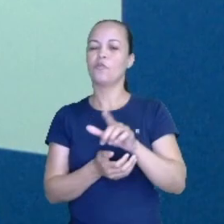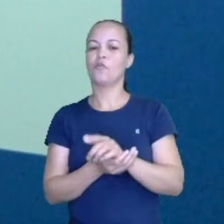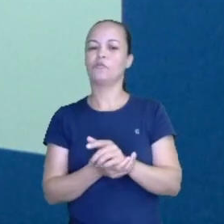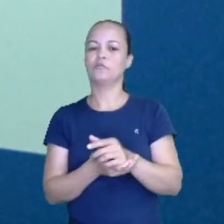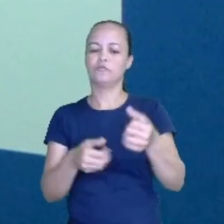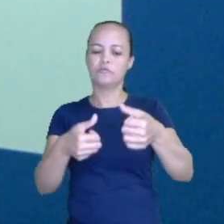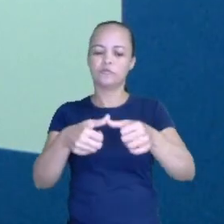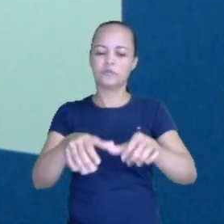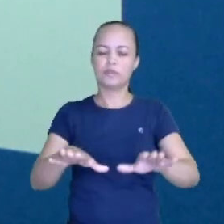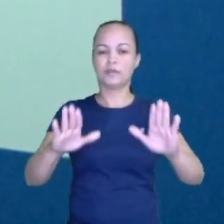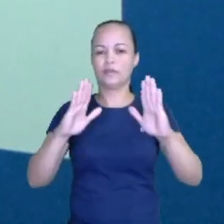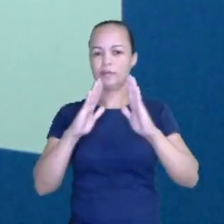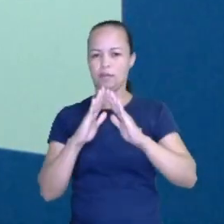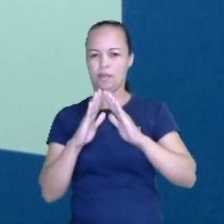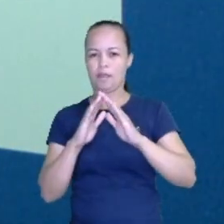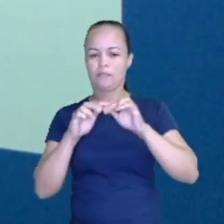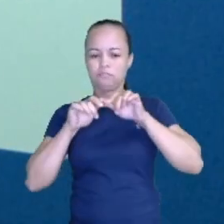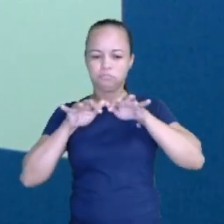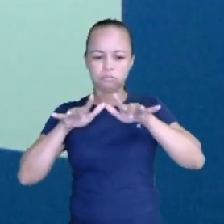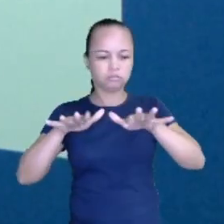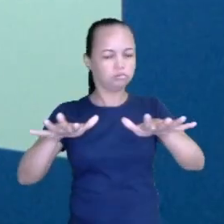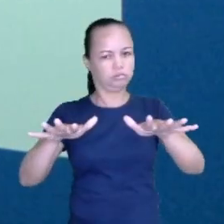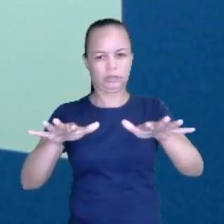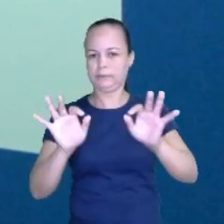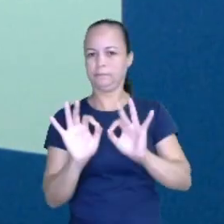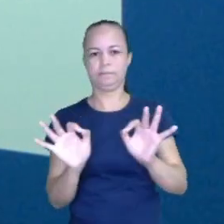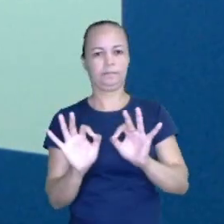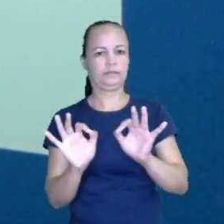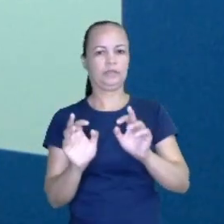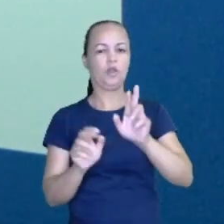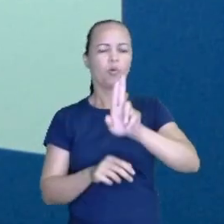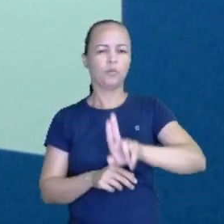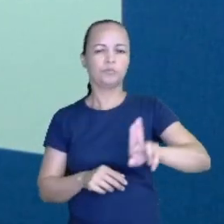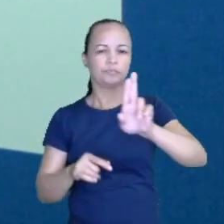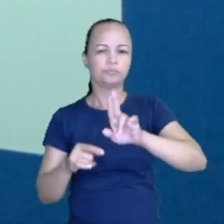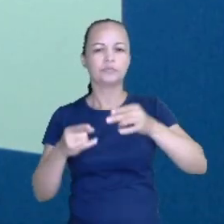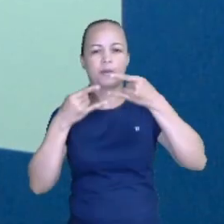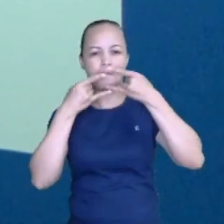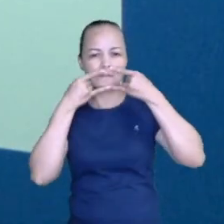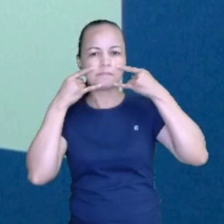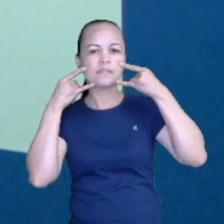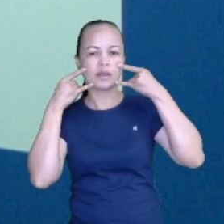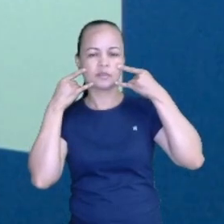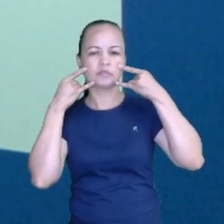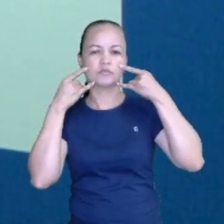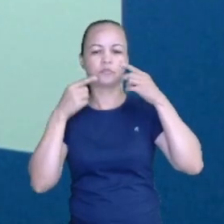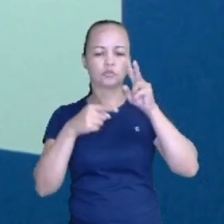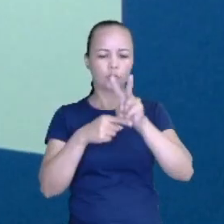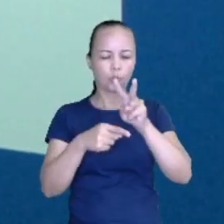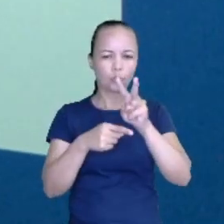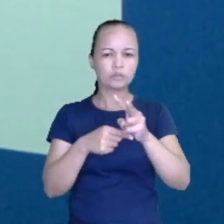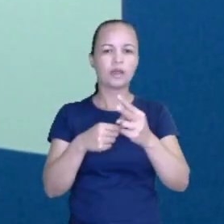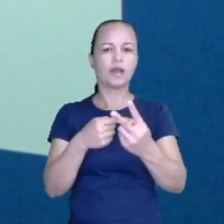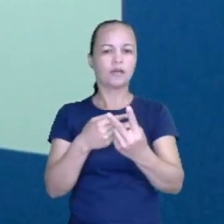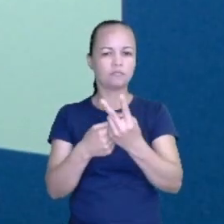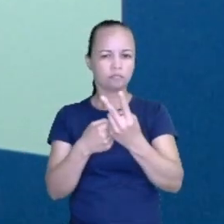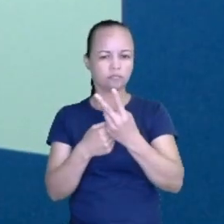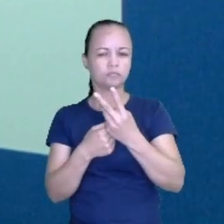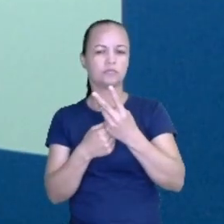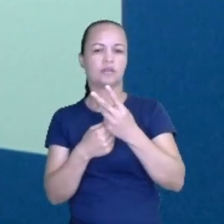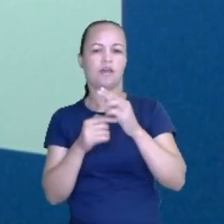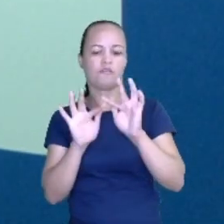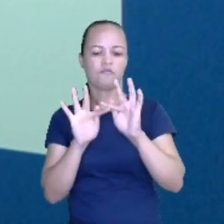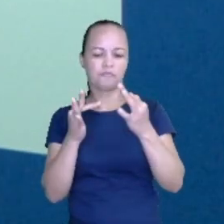em casa, não aglomera, usa máscara. Vamos cuidar da nossa família e cuidar da nossa saúde